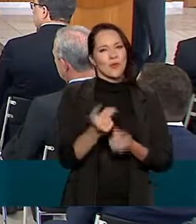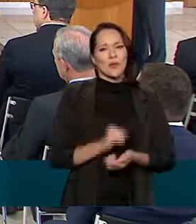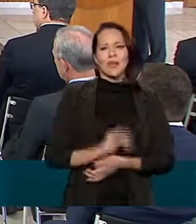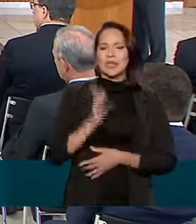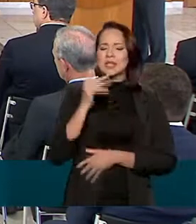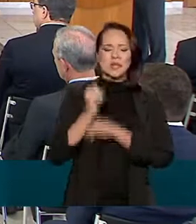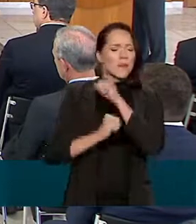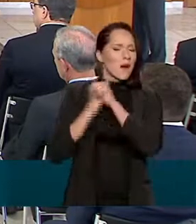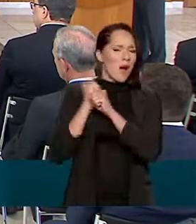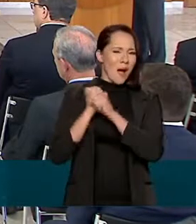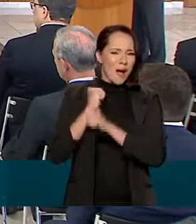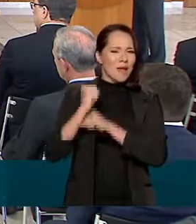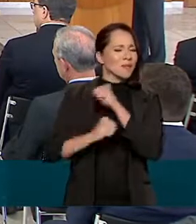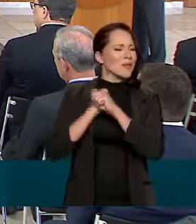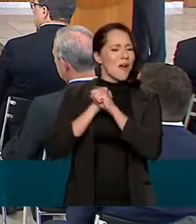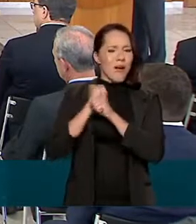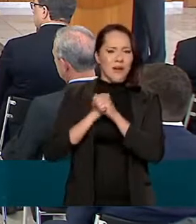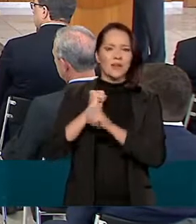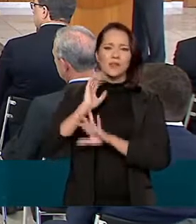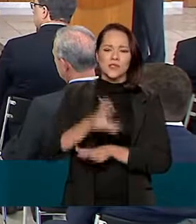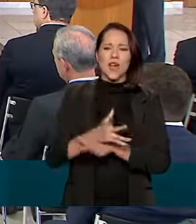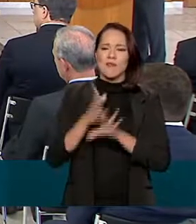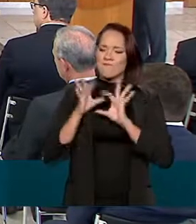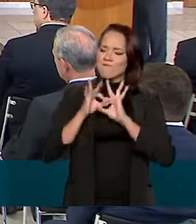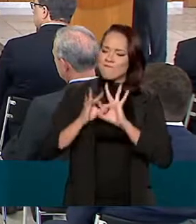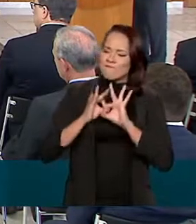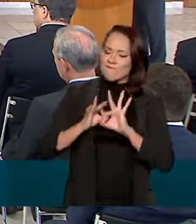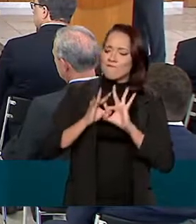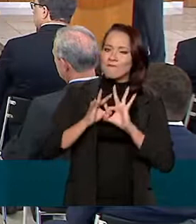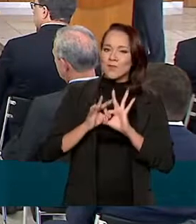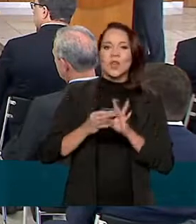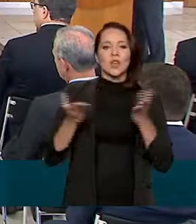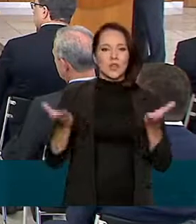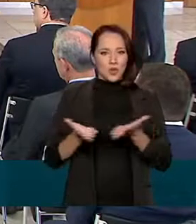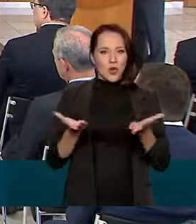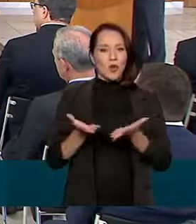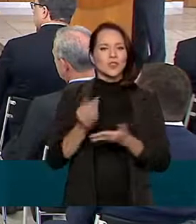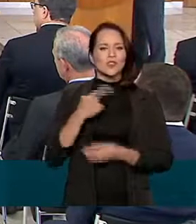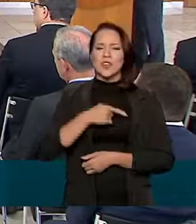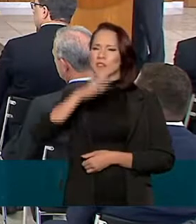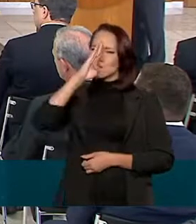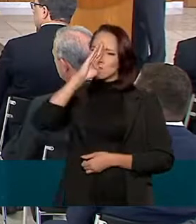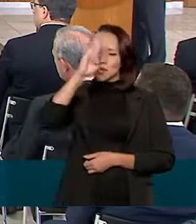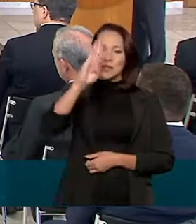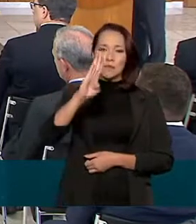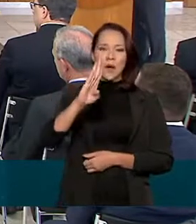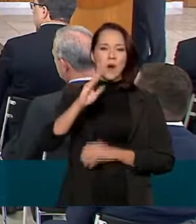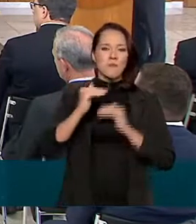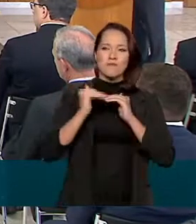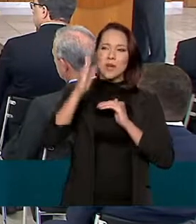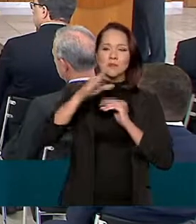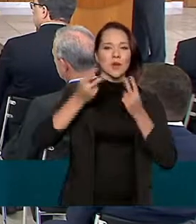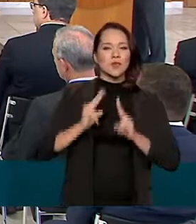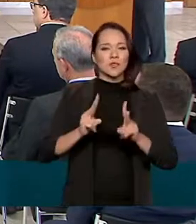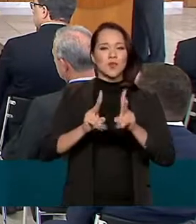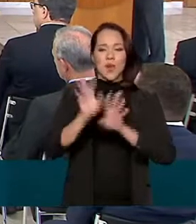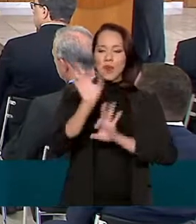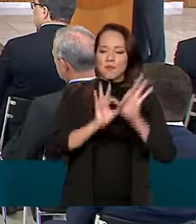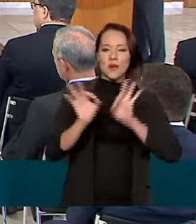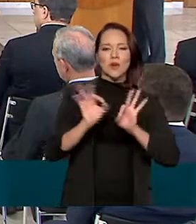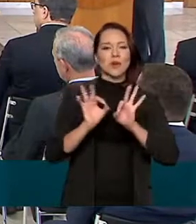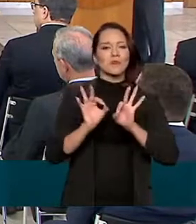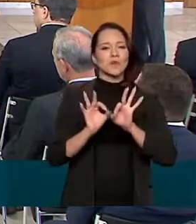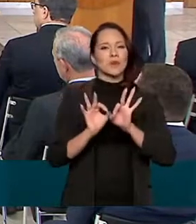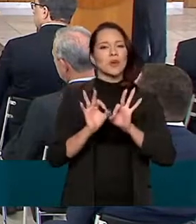muchas muchas de ellas fortalecendo lá e que o diga a um tom mais alto para a seguir construindo